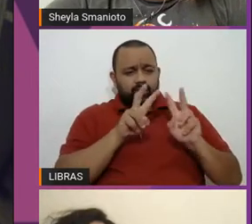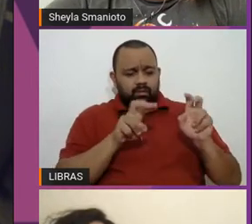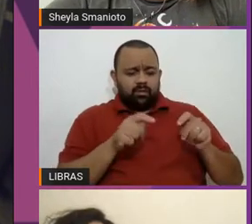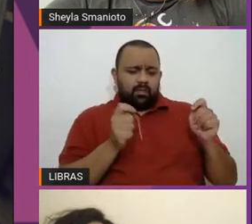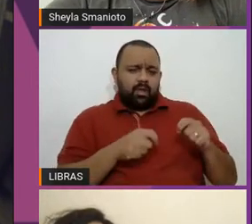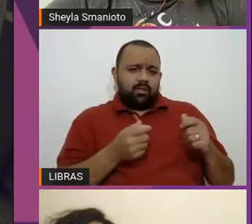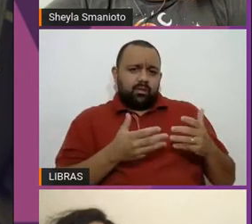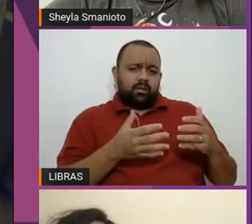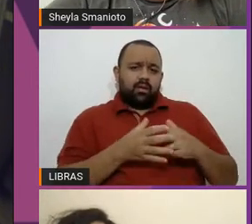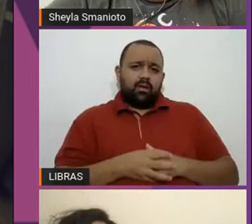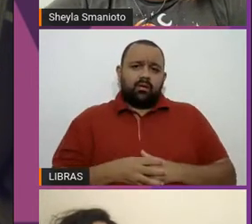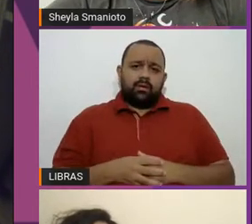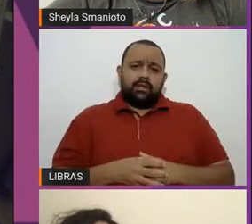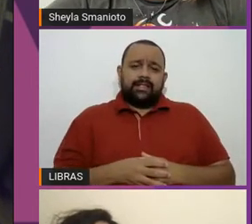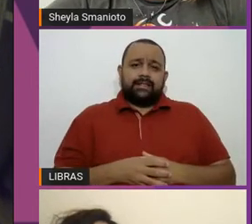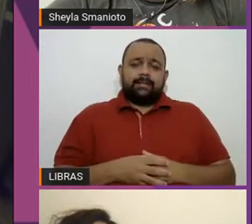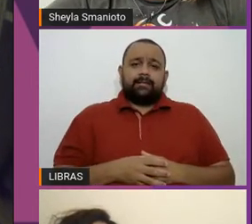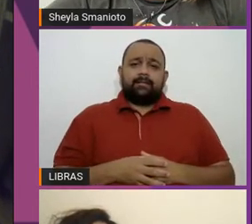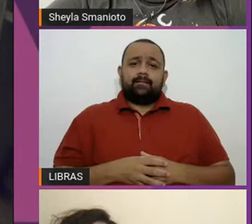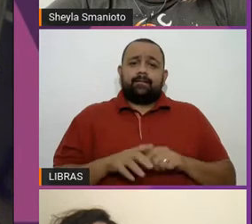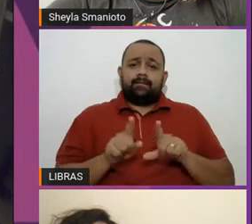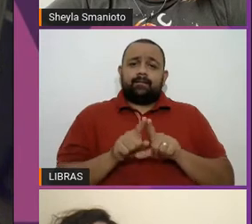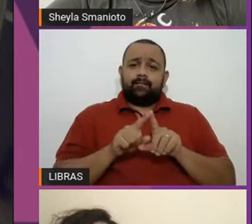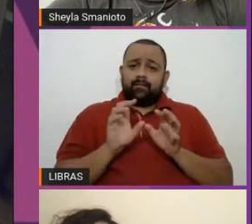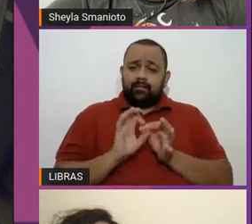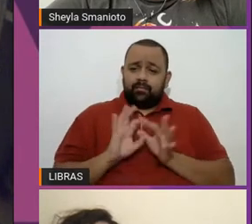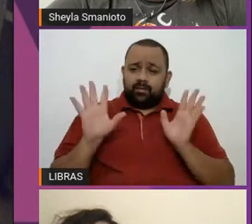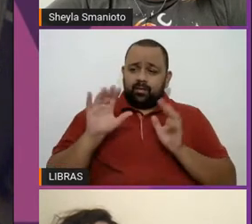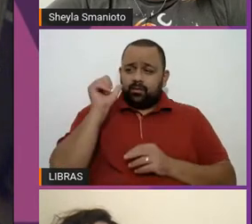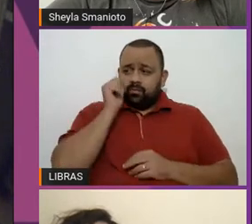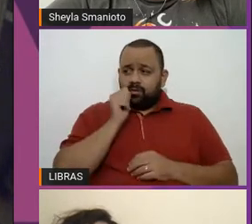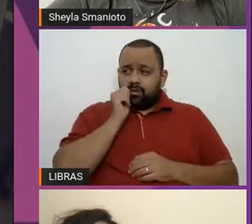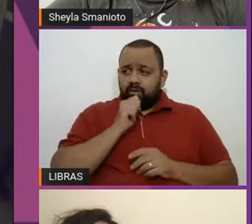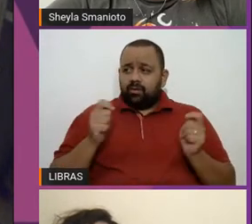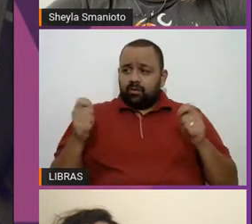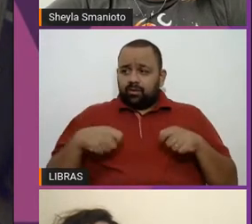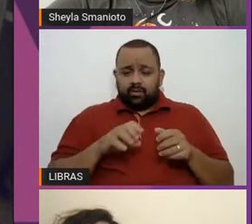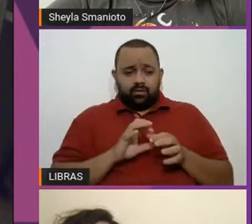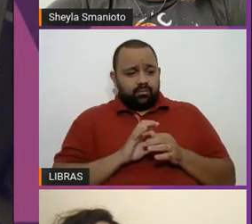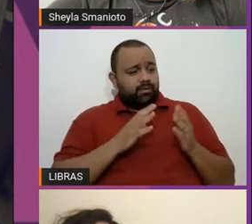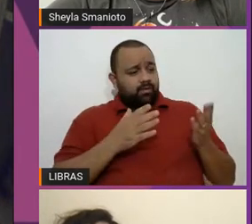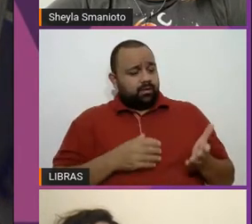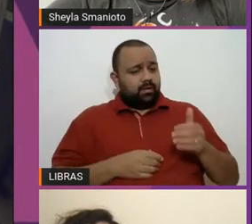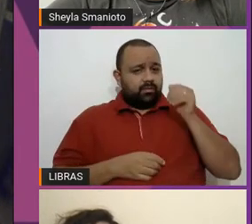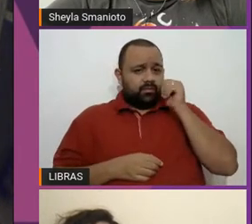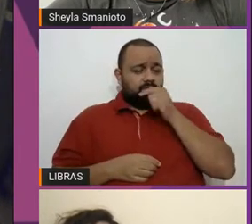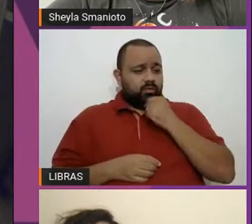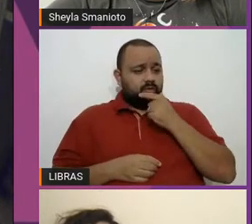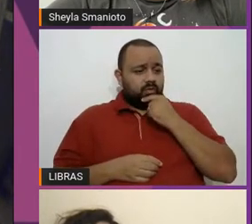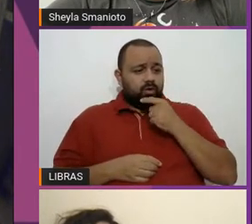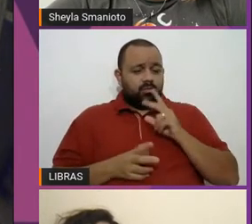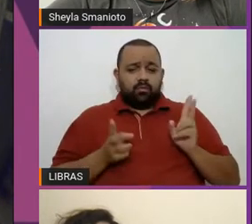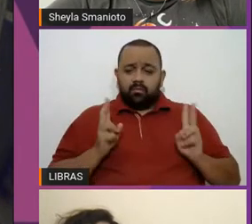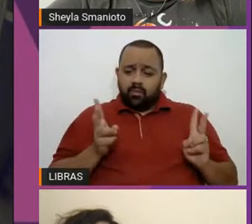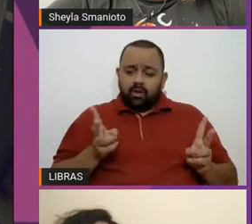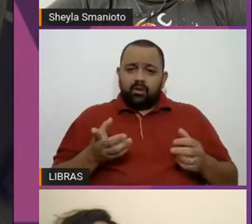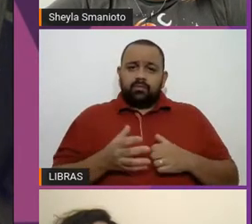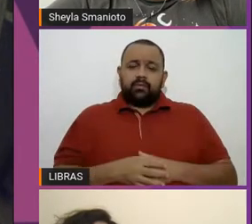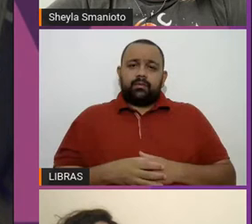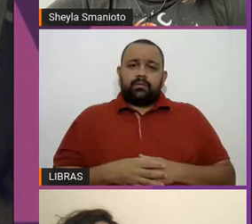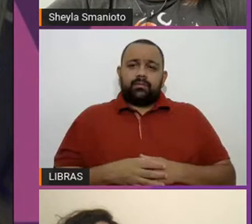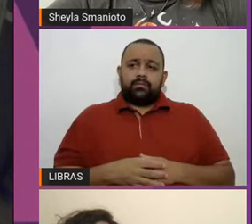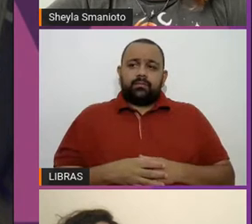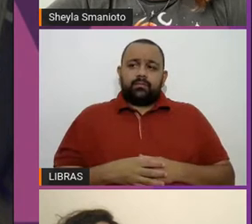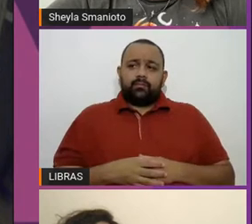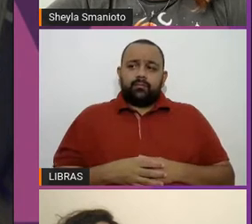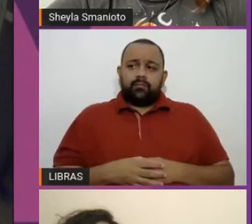termos Claro o notícia da minha liberdade que vale para nós mulheres também vale para os homens uma maneira né